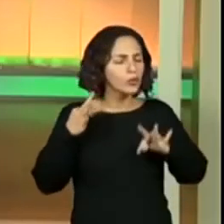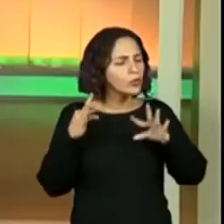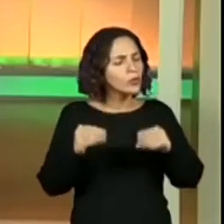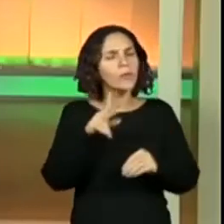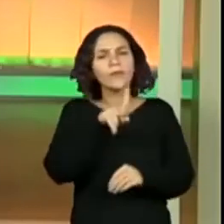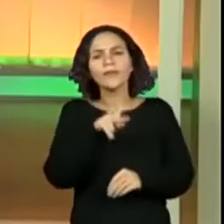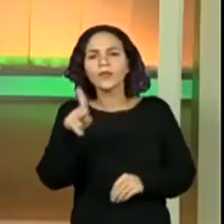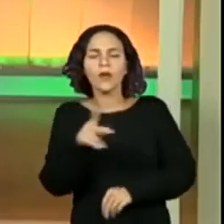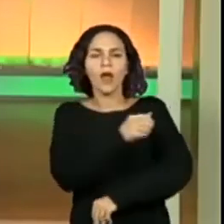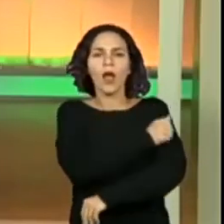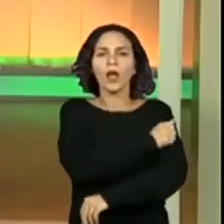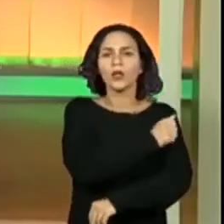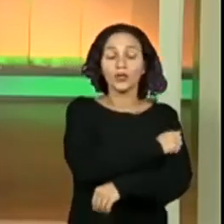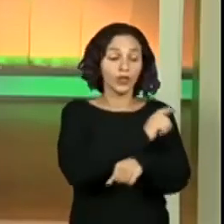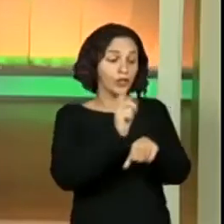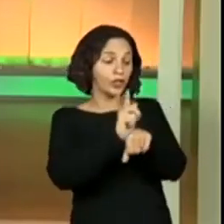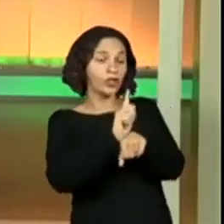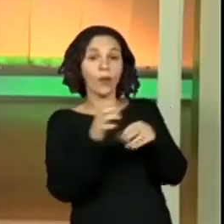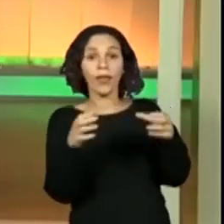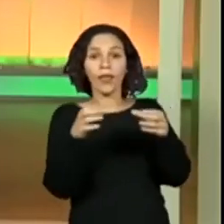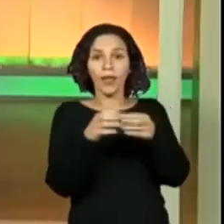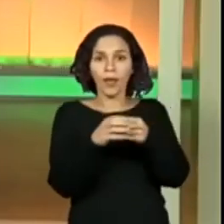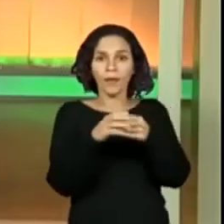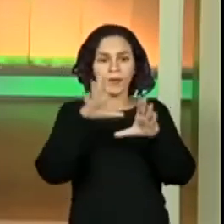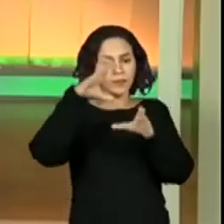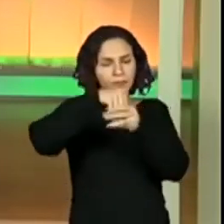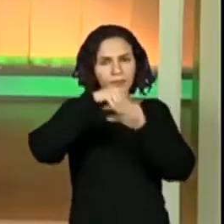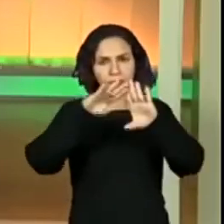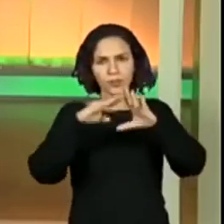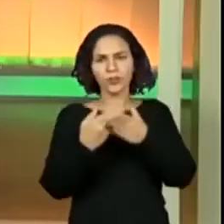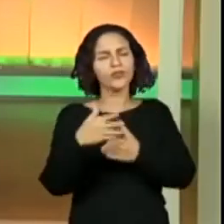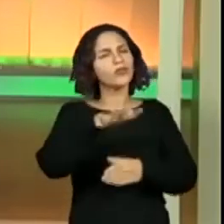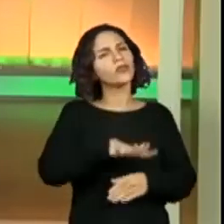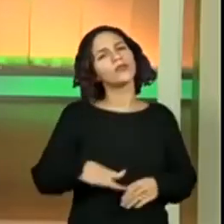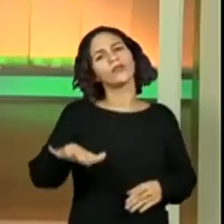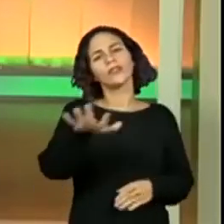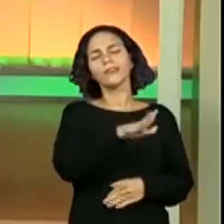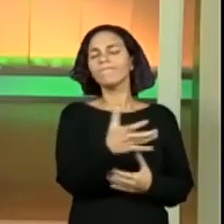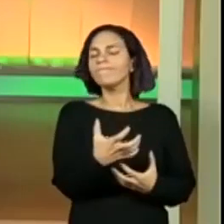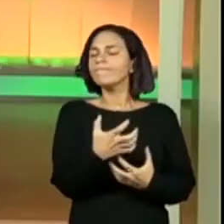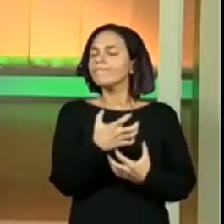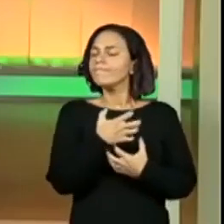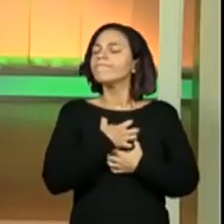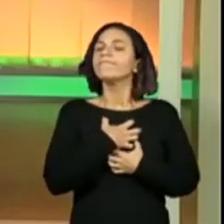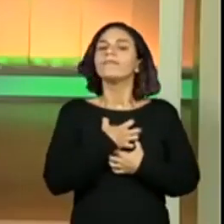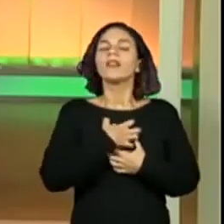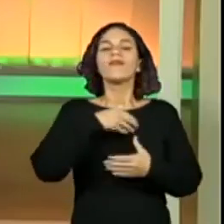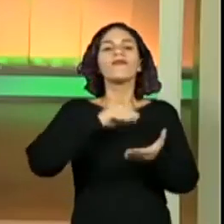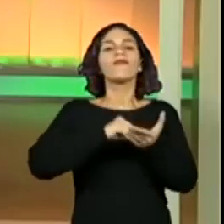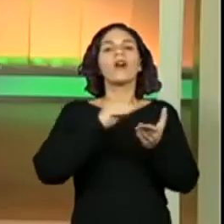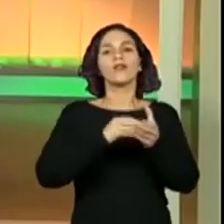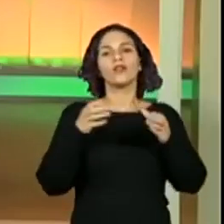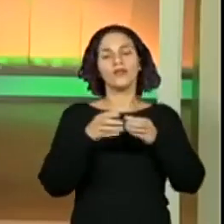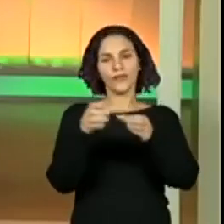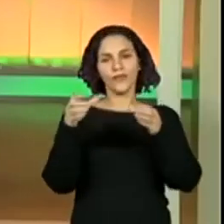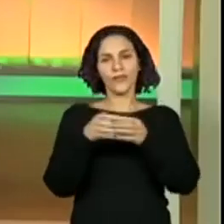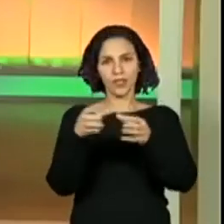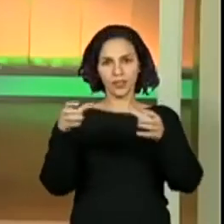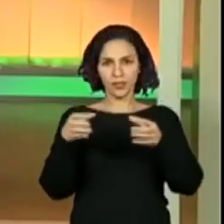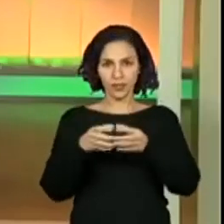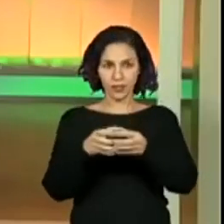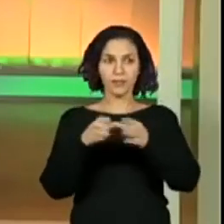alunos, professores, gestão, equipe escolar no geral, estamos sentindo muita falta da convivência, mas